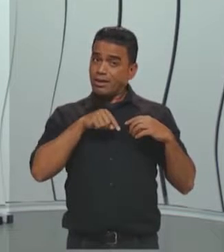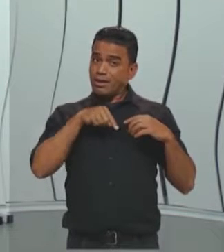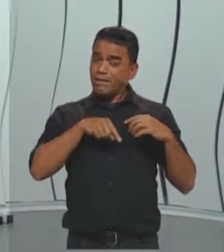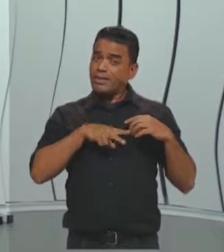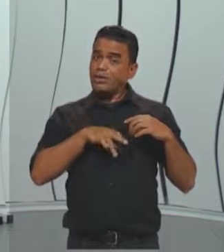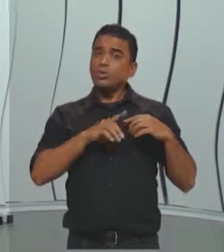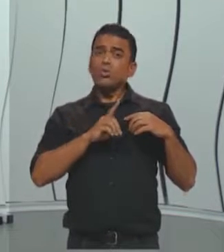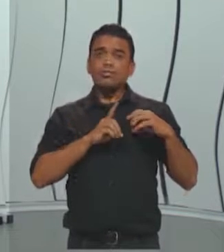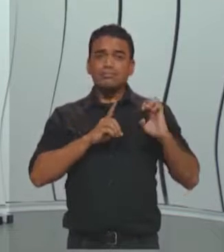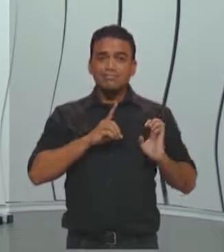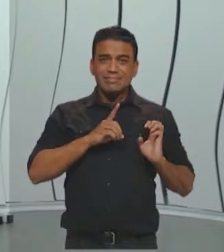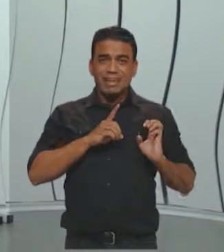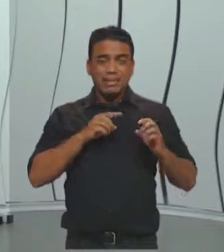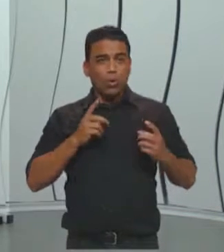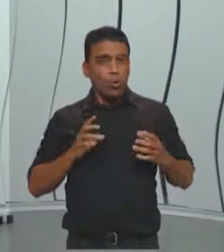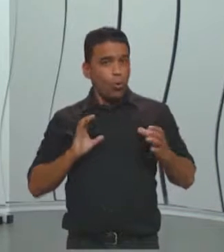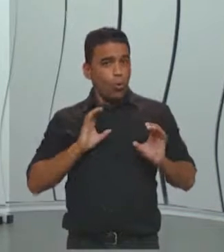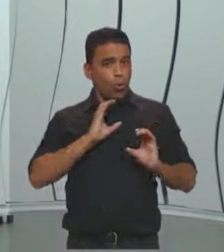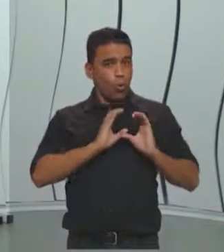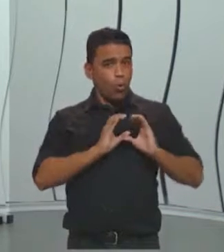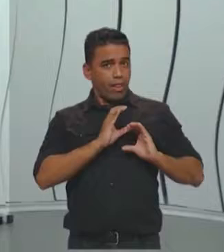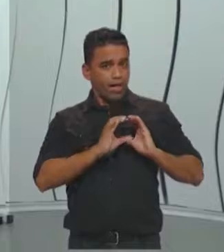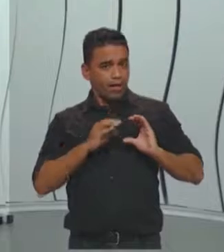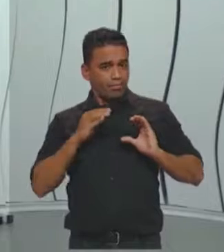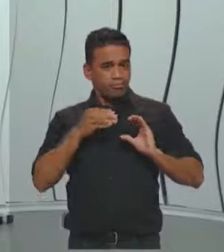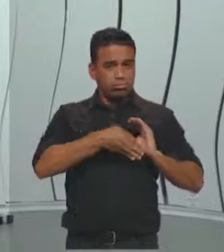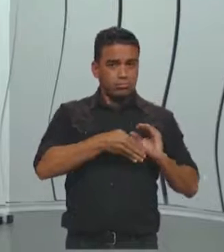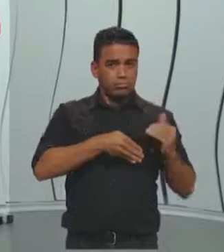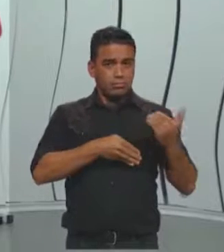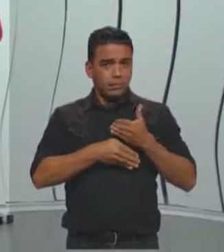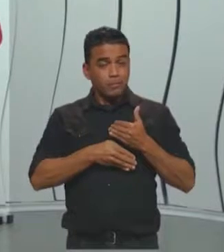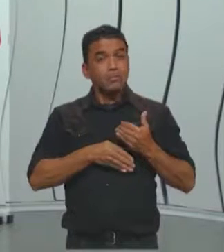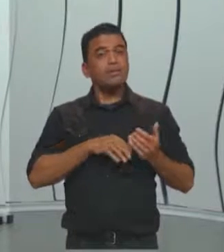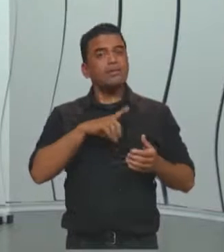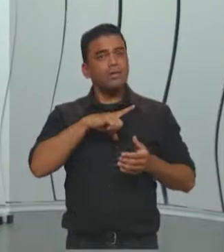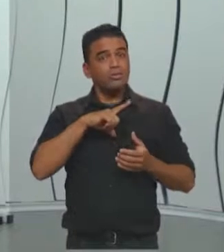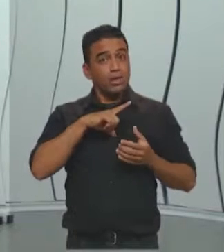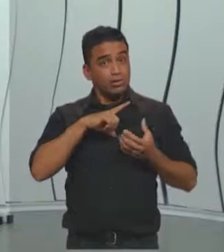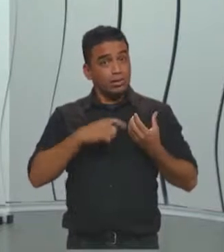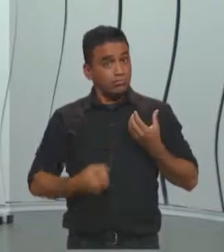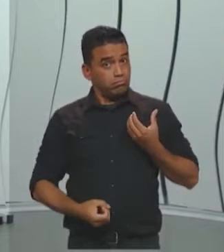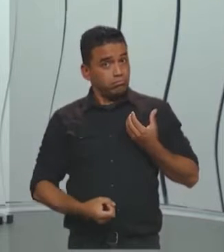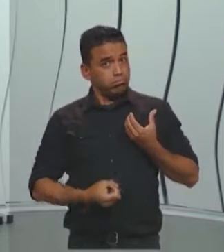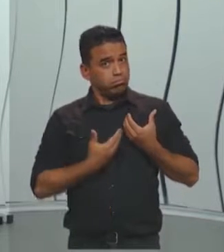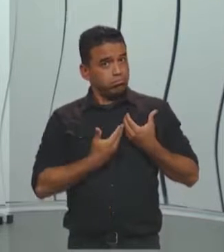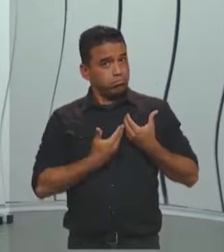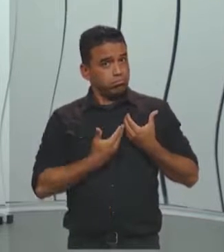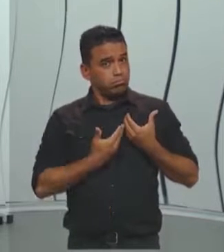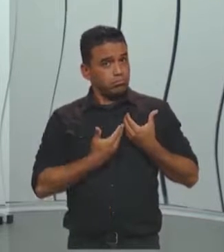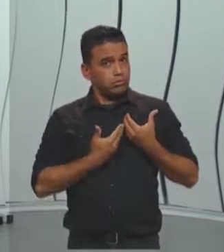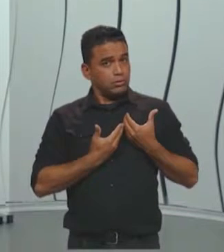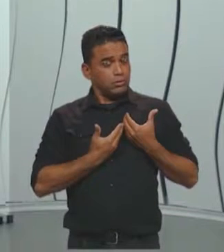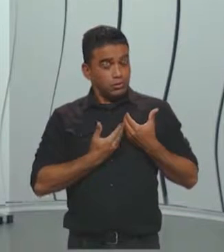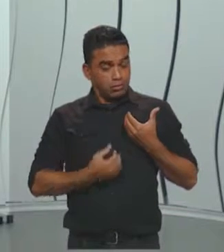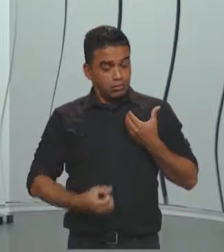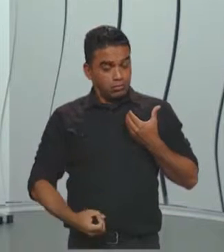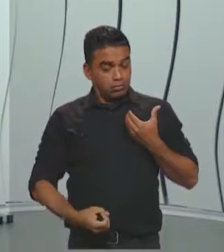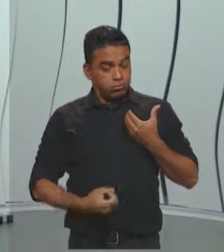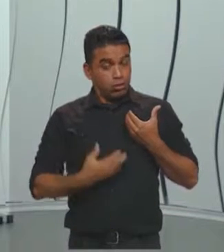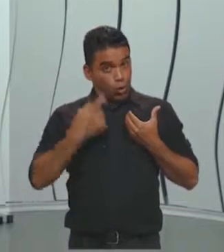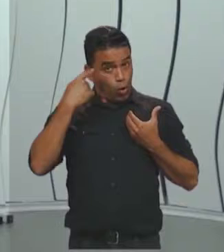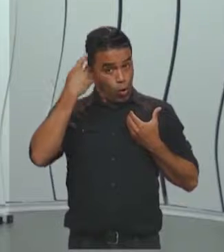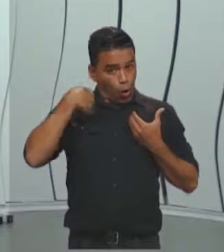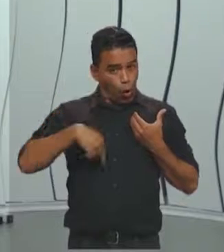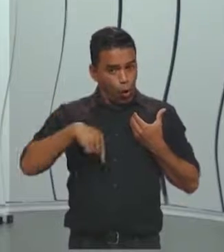esquerda comunica com o ventrículo esquerdo. Esse sangue, existe o sangue que chega até o coração, que vem do corpo